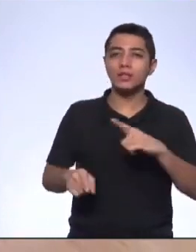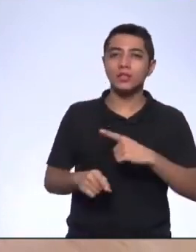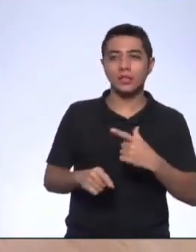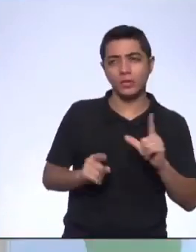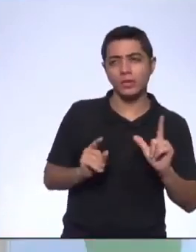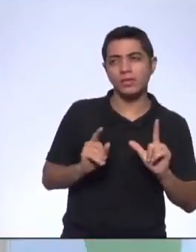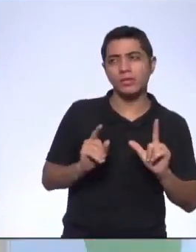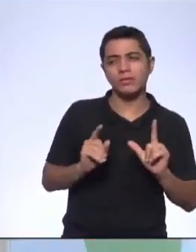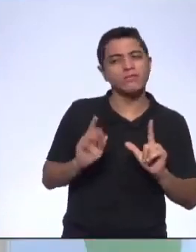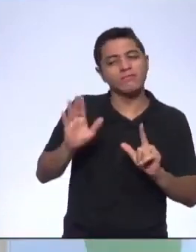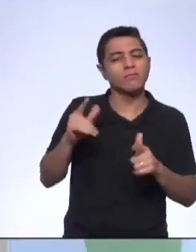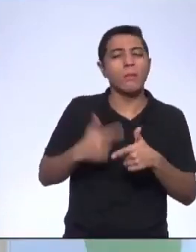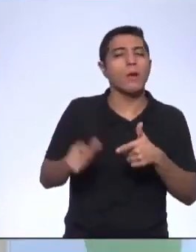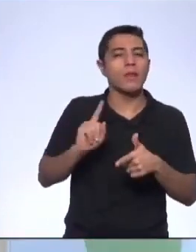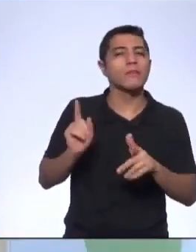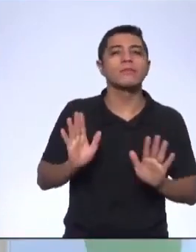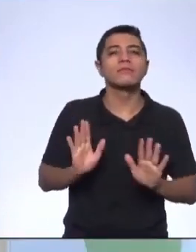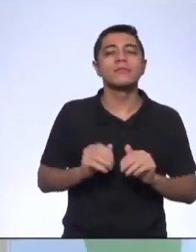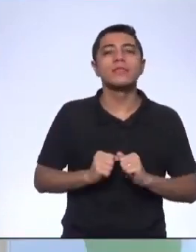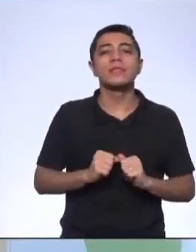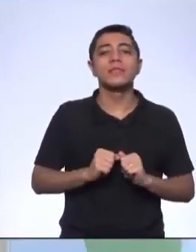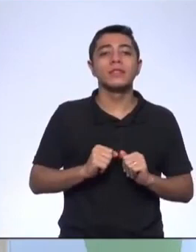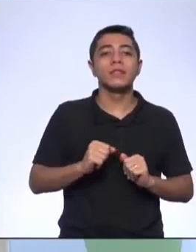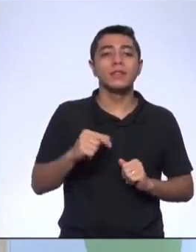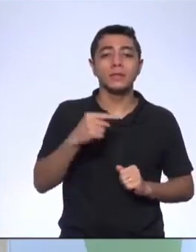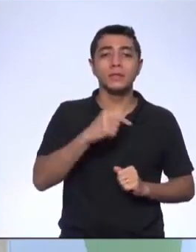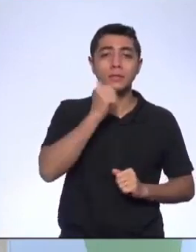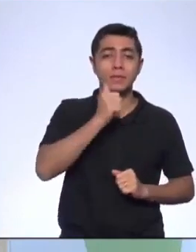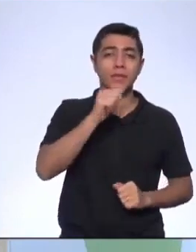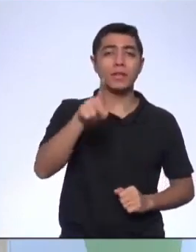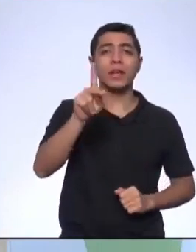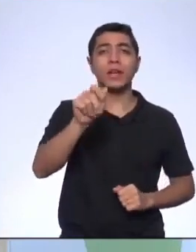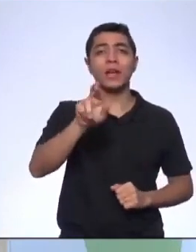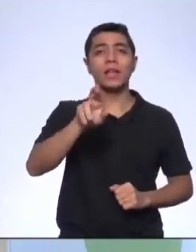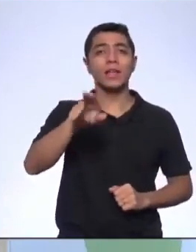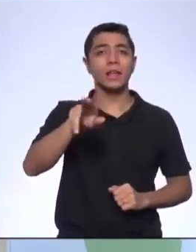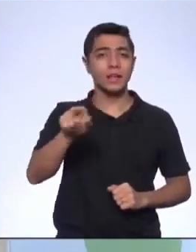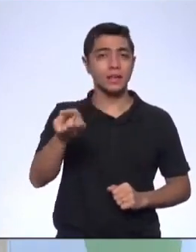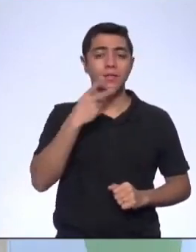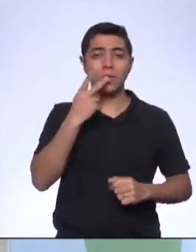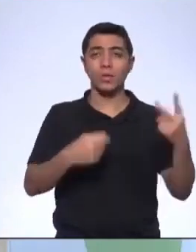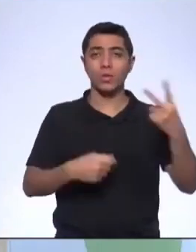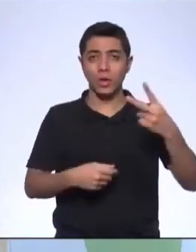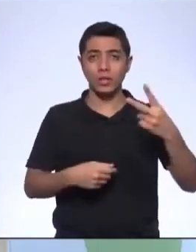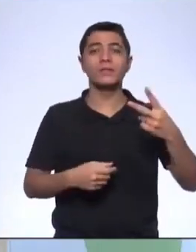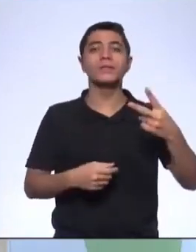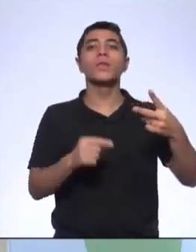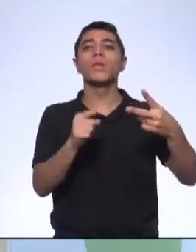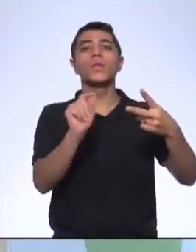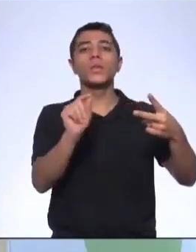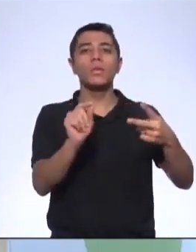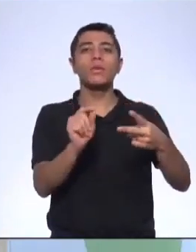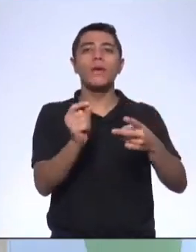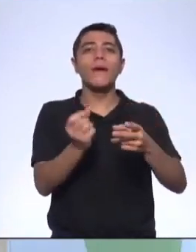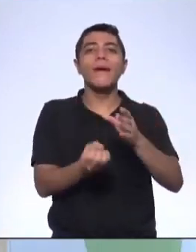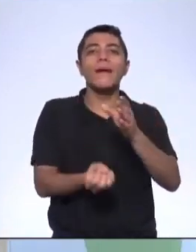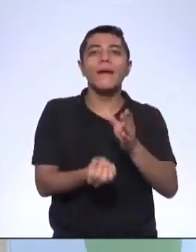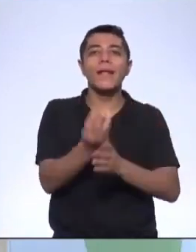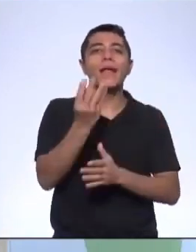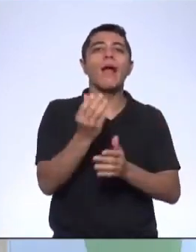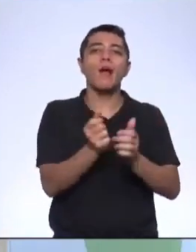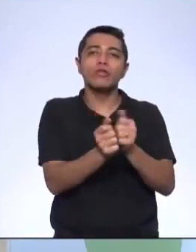Enfim, então a gente tem aqui a Karina, ela colocou assim, ó, 2, criar jogos e aplicativos. Acho que 2 é a menos realizada,